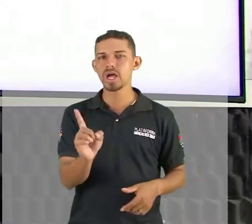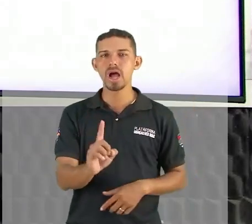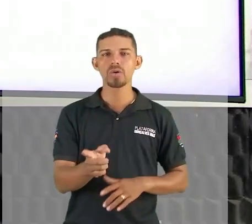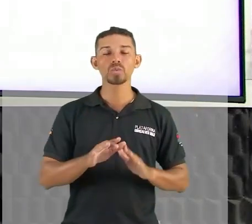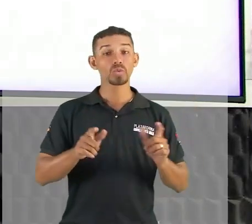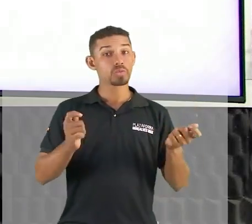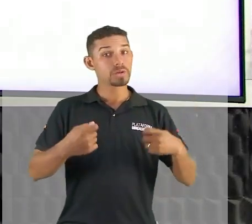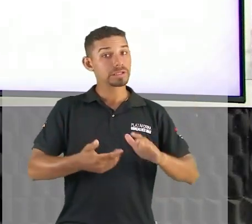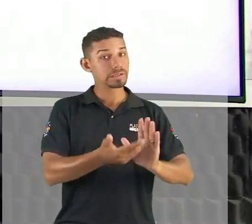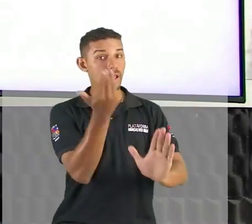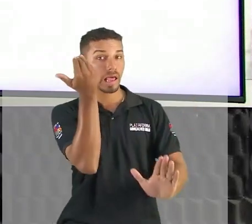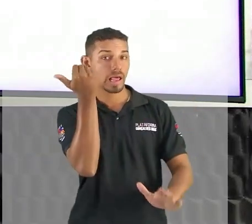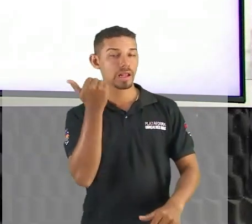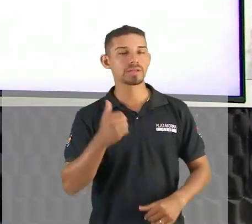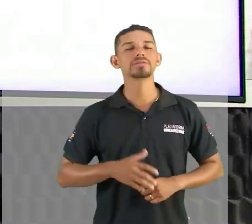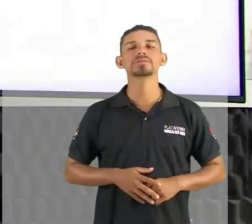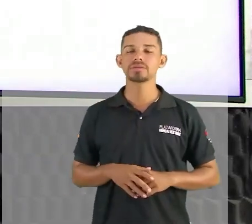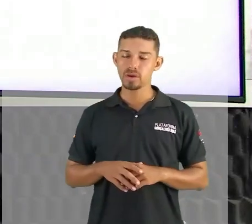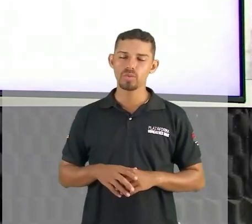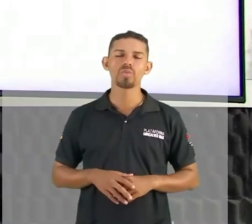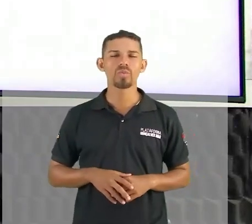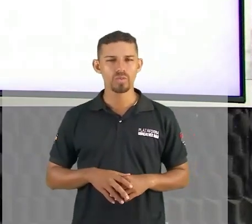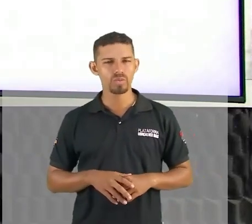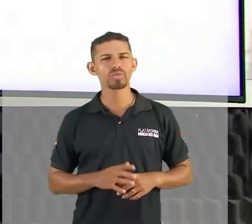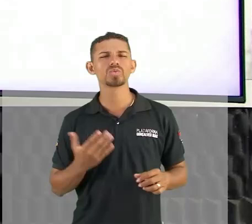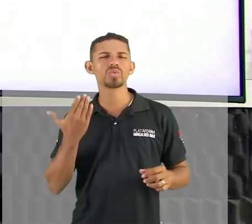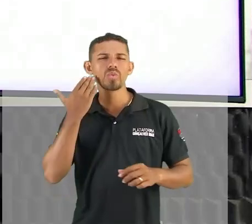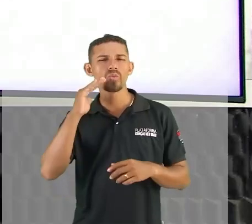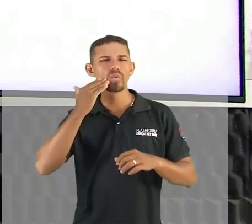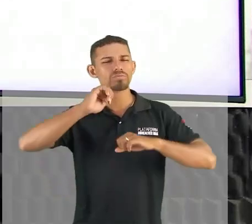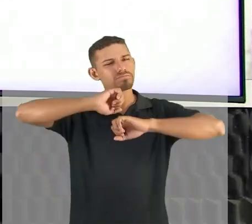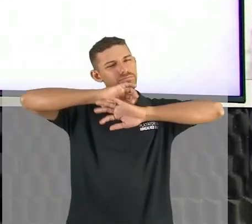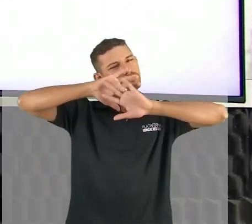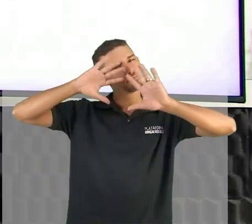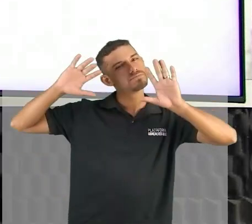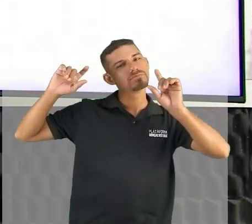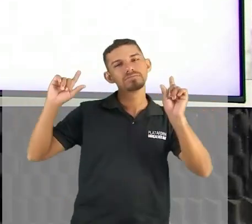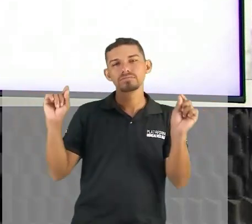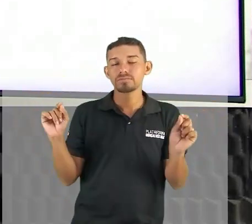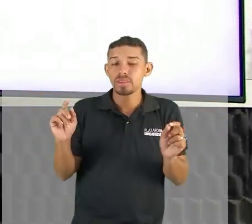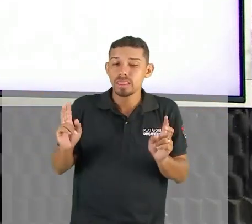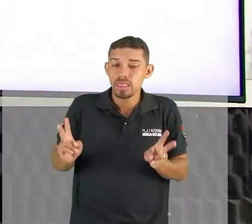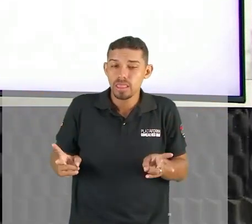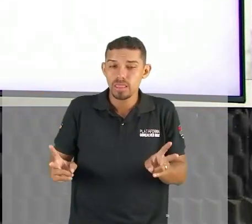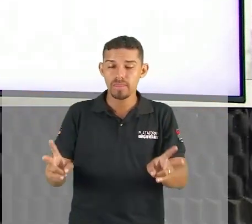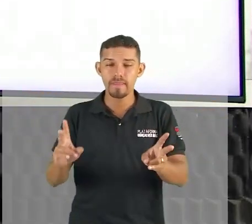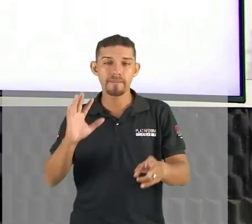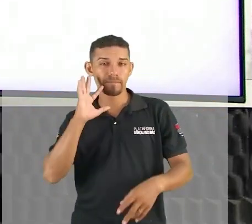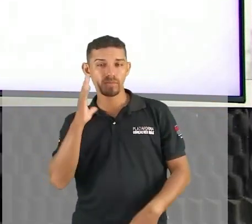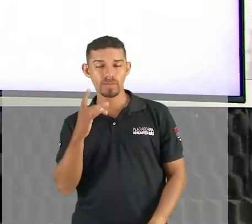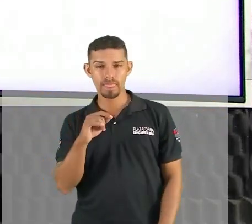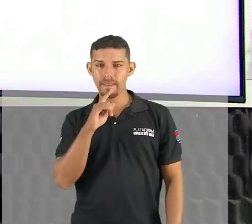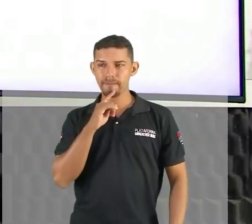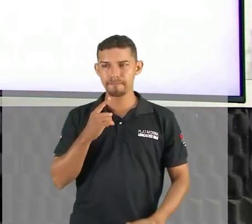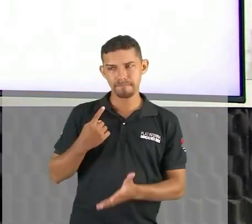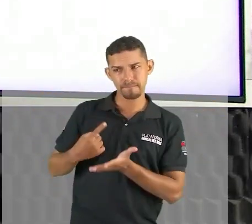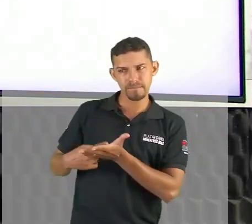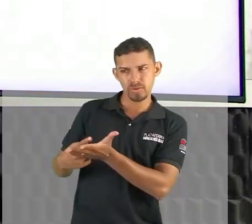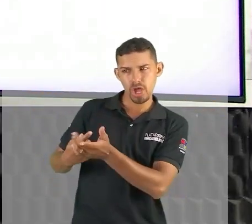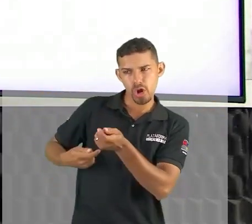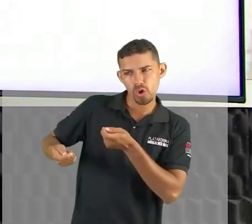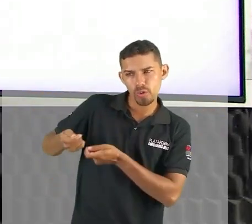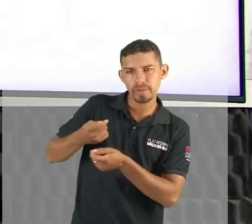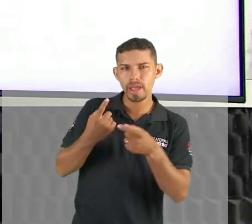Então são cenários que dá para a gente compreender, né, que sempre esse elo entre